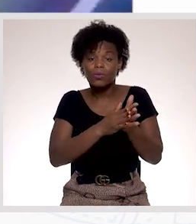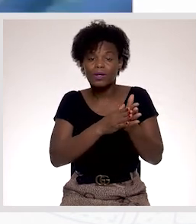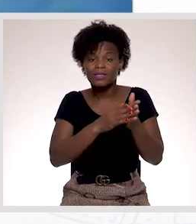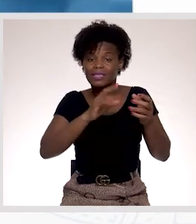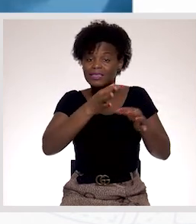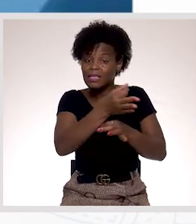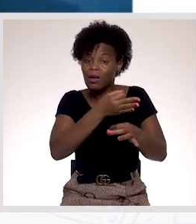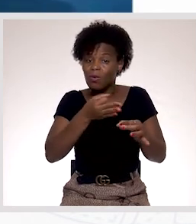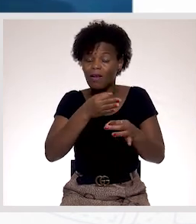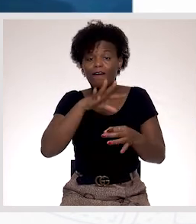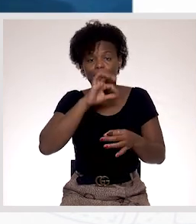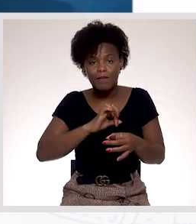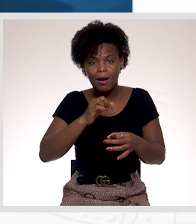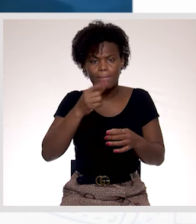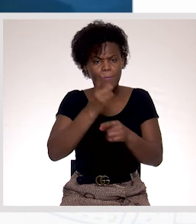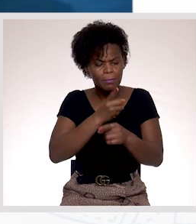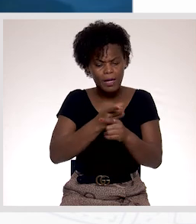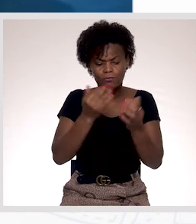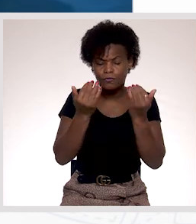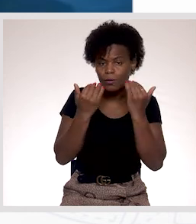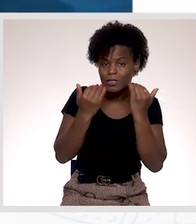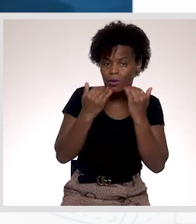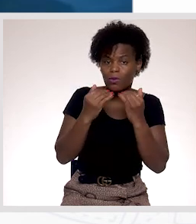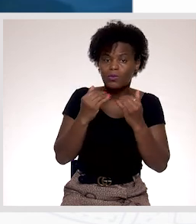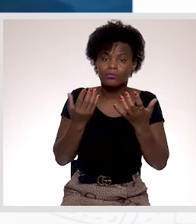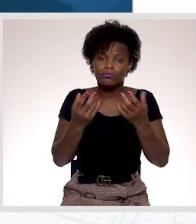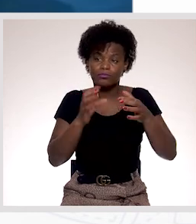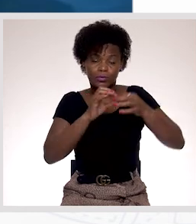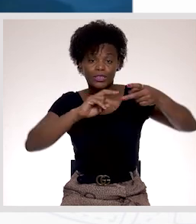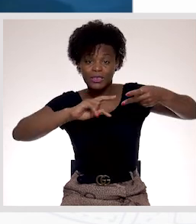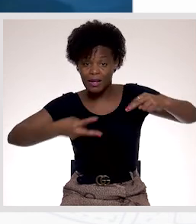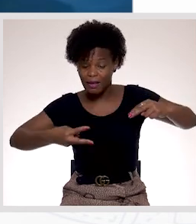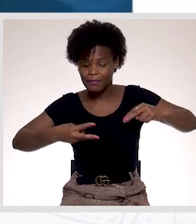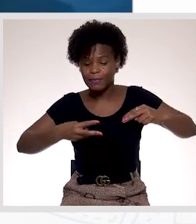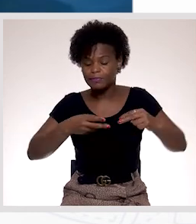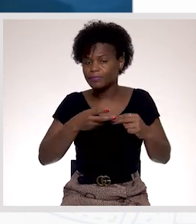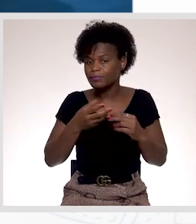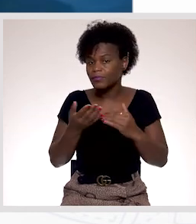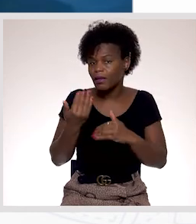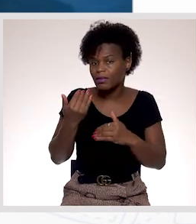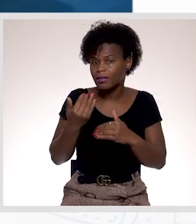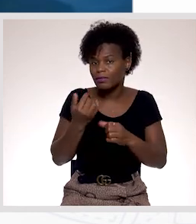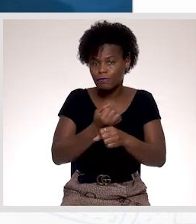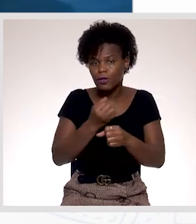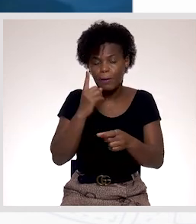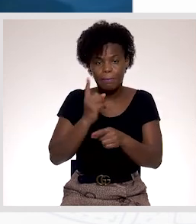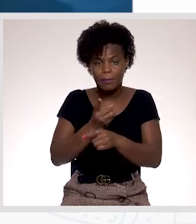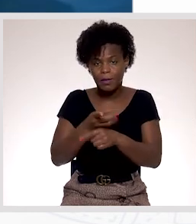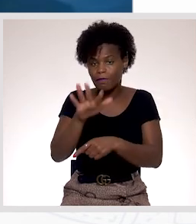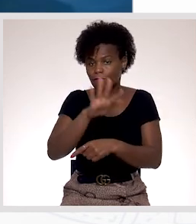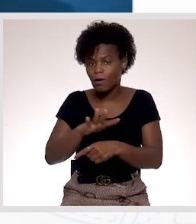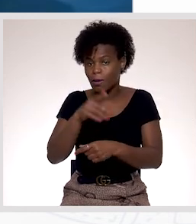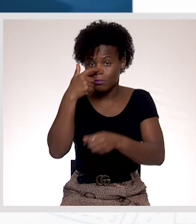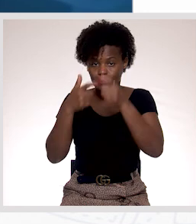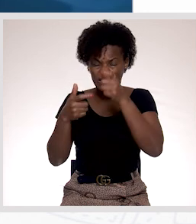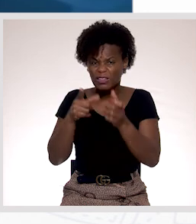filhas tenham as mesmas instruções genéticas da célula de origem, o que lhes permitem funcionar da mesma maneira. Assim,